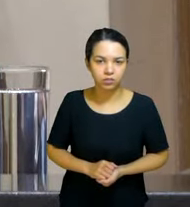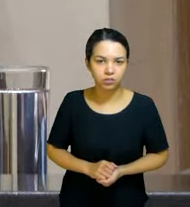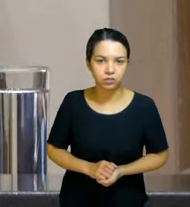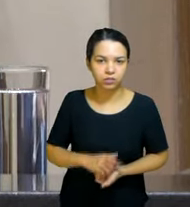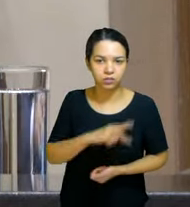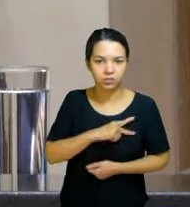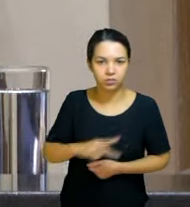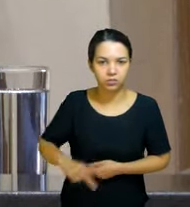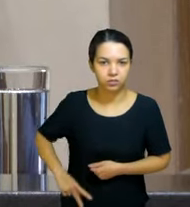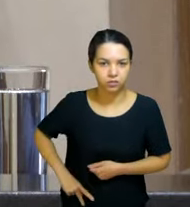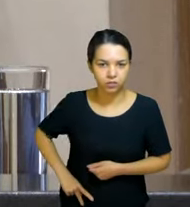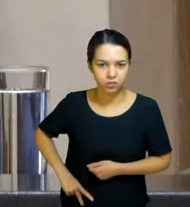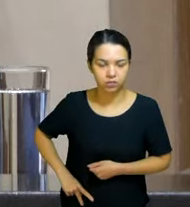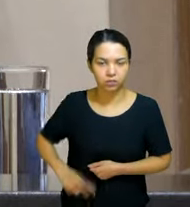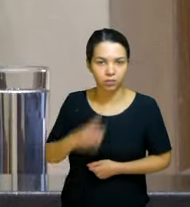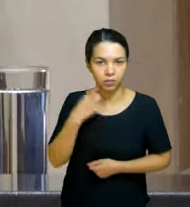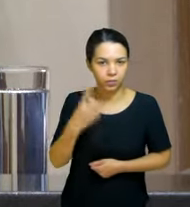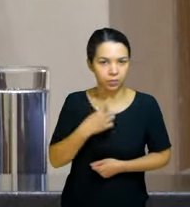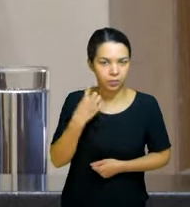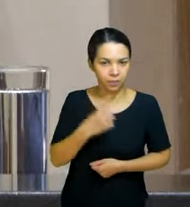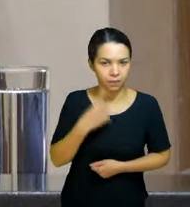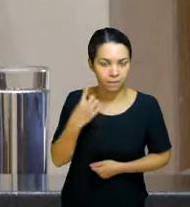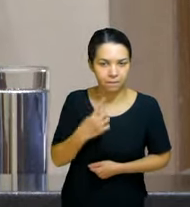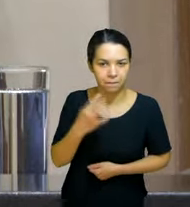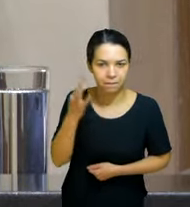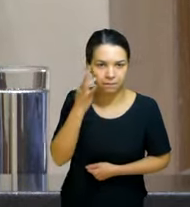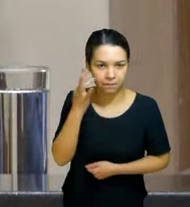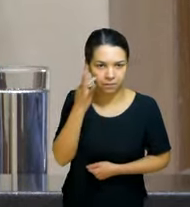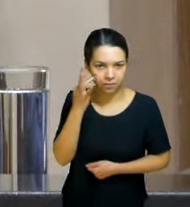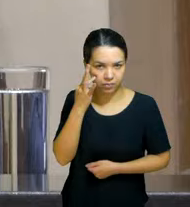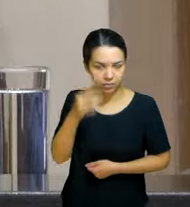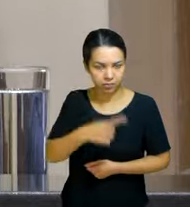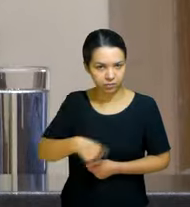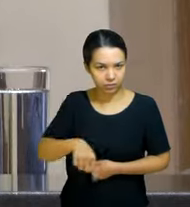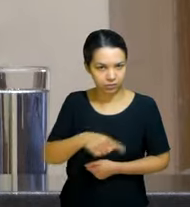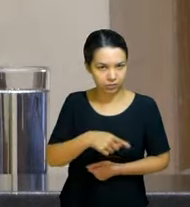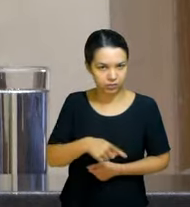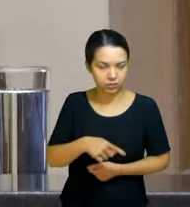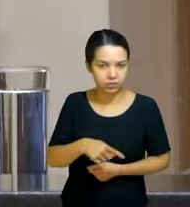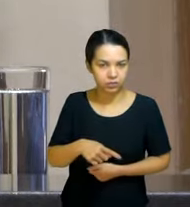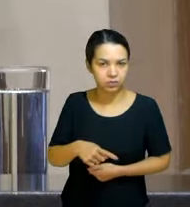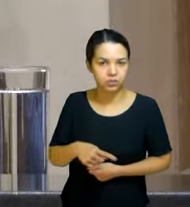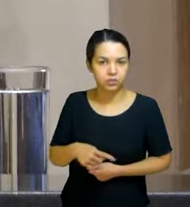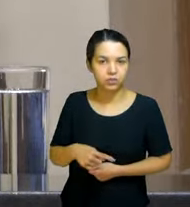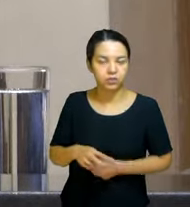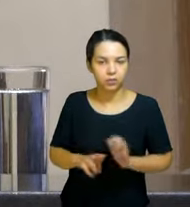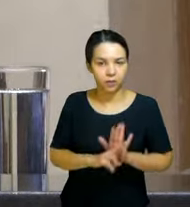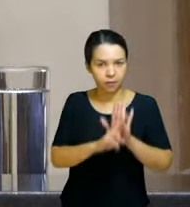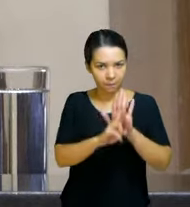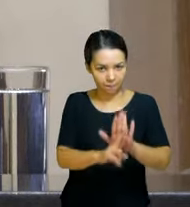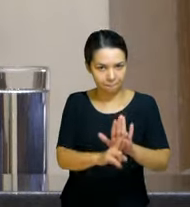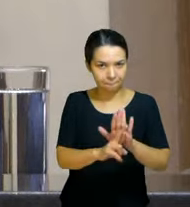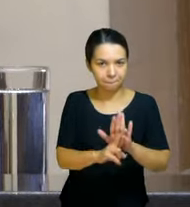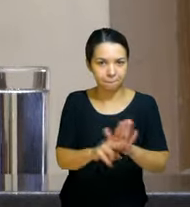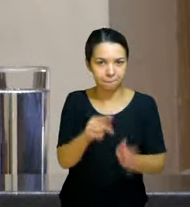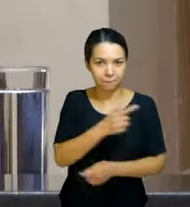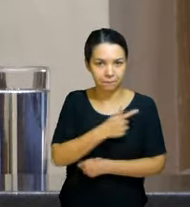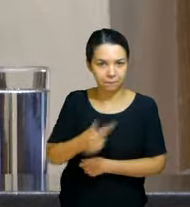presidida pelo deputado Fernando Crelli, nós não podíamos, e como representante do governo na